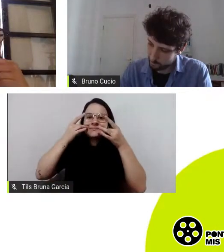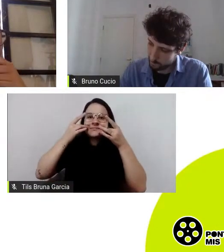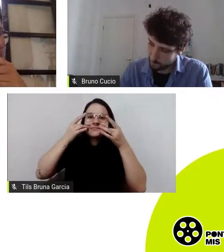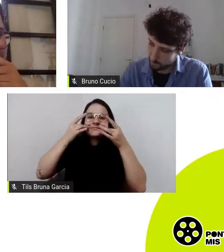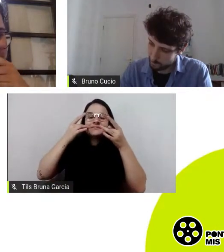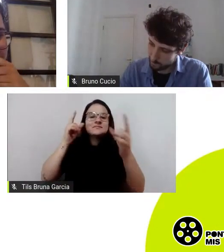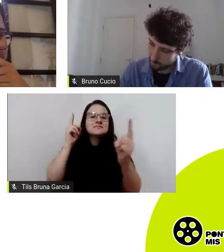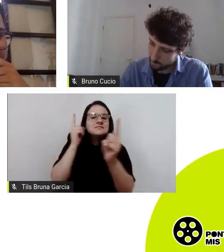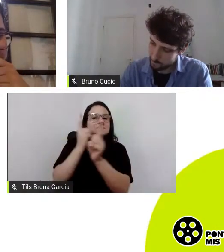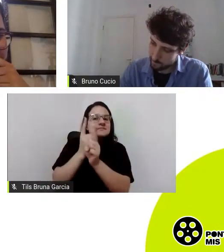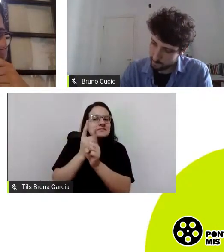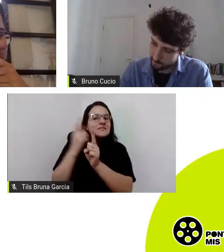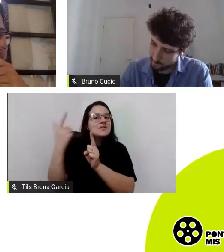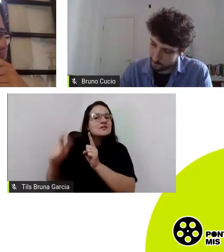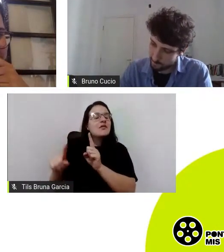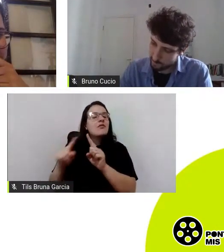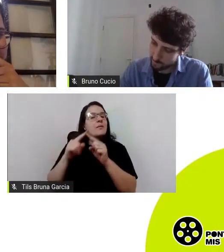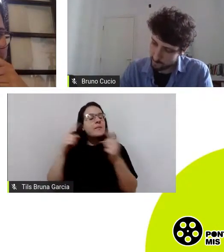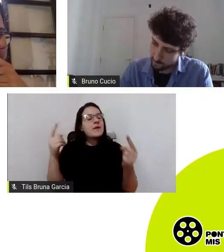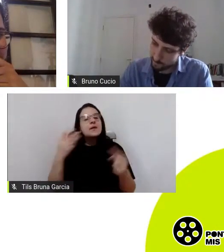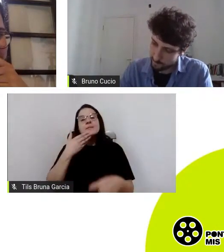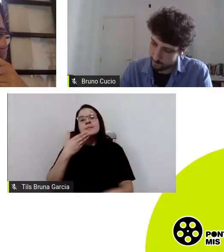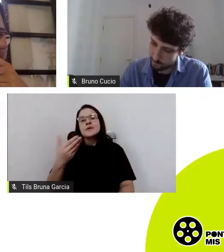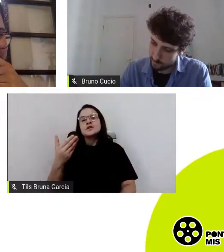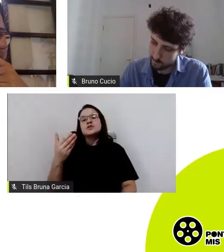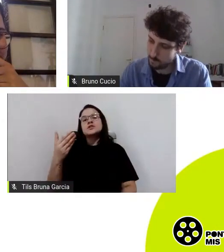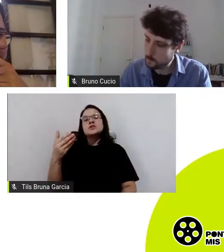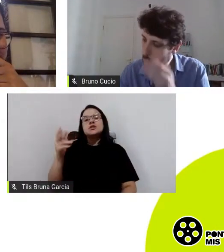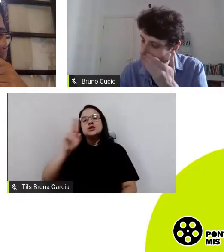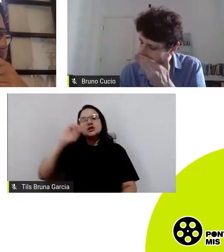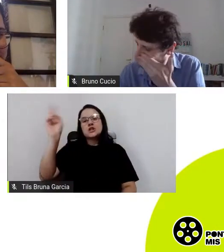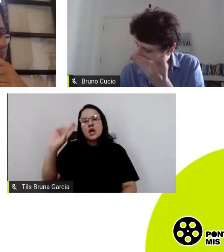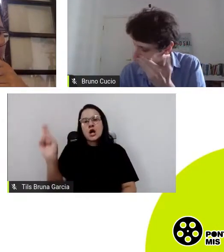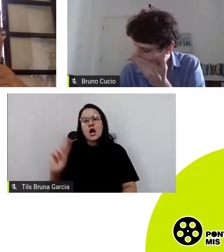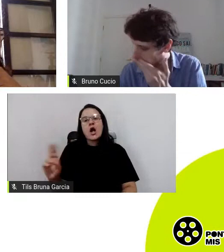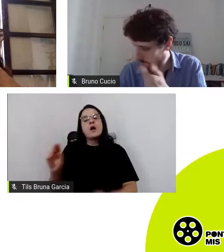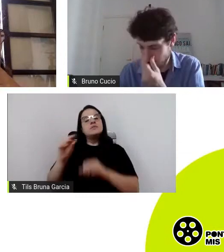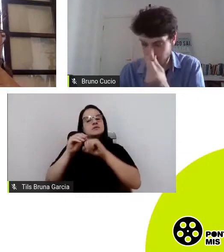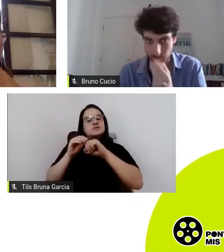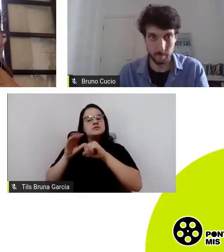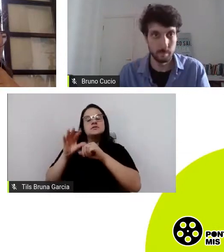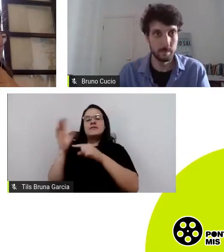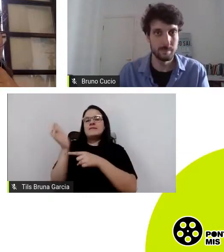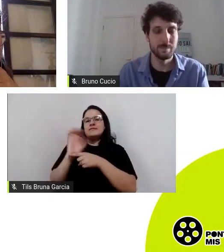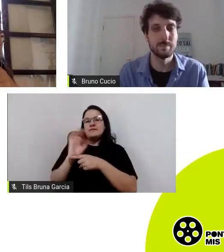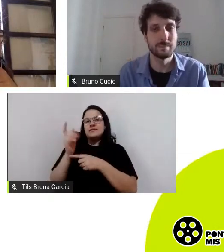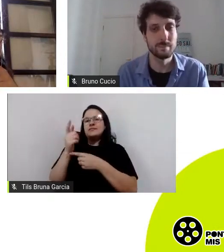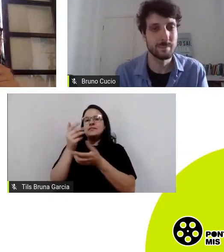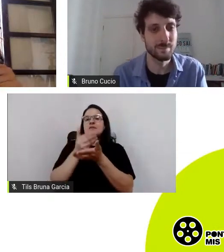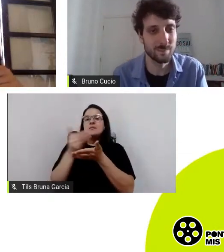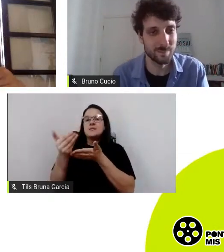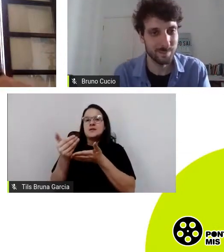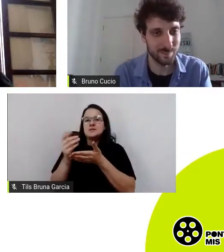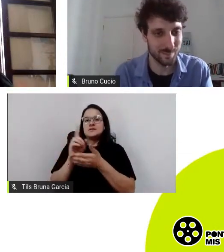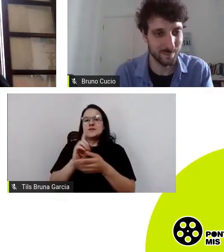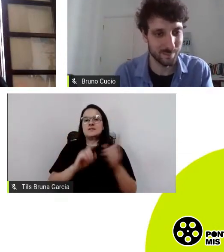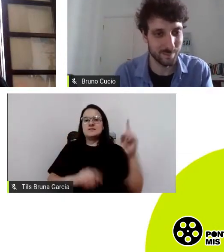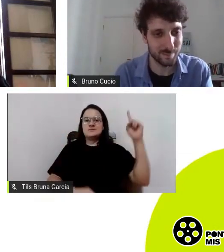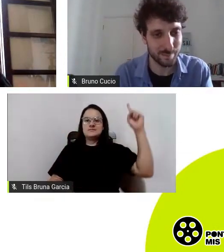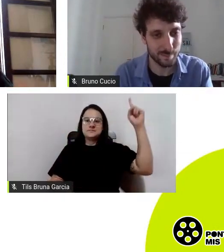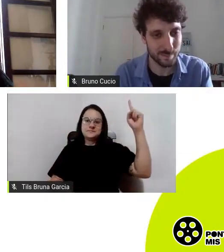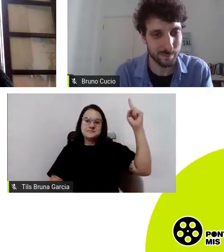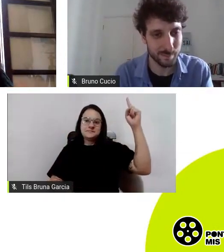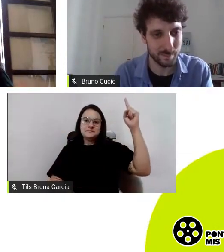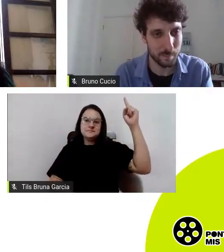mundo juntinho, mas eu vou pedir aí indicação de filme ou uma série. Eu vou começar com o Bruno para dar